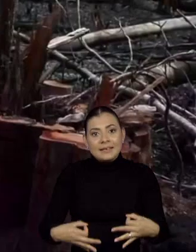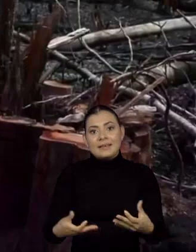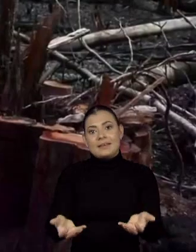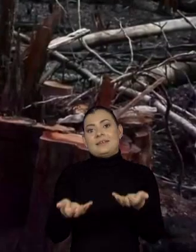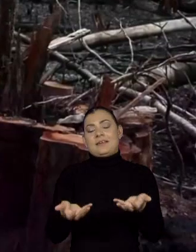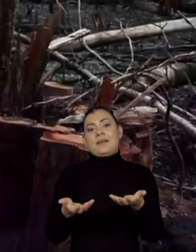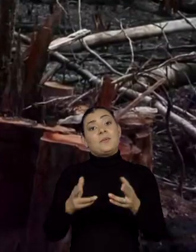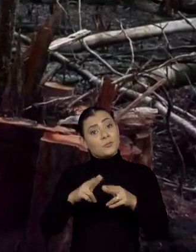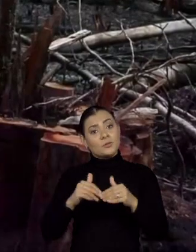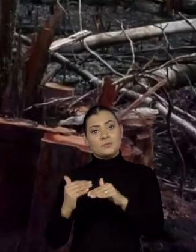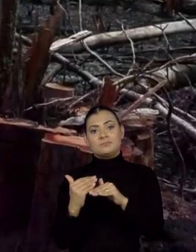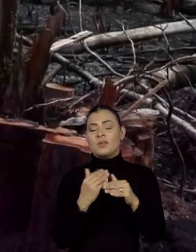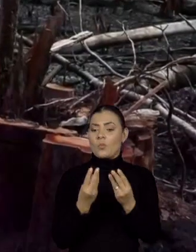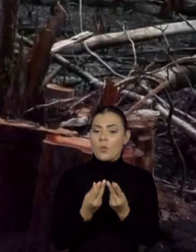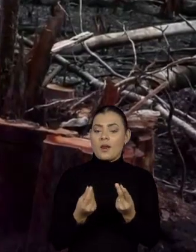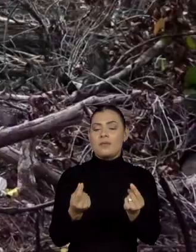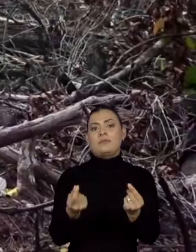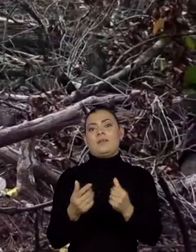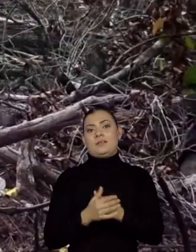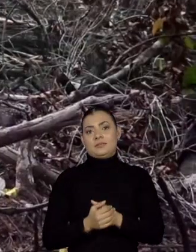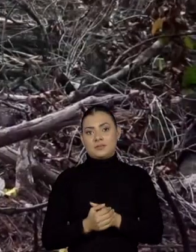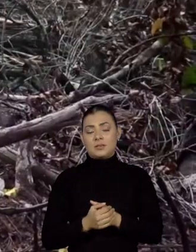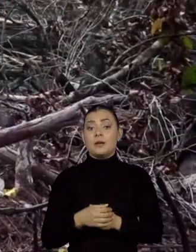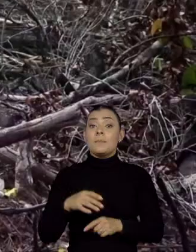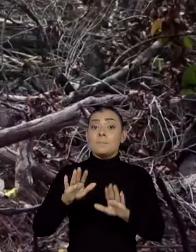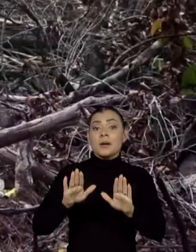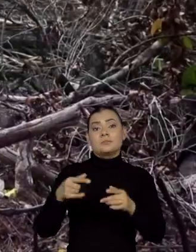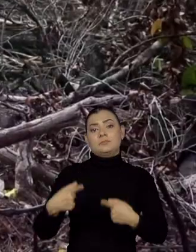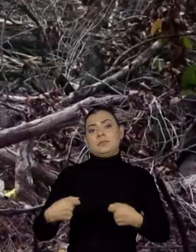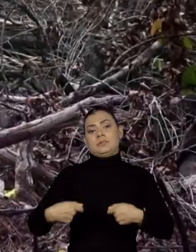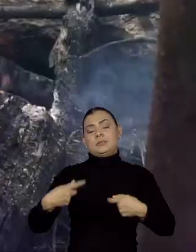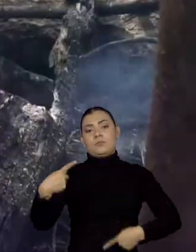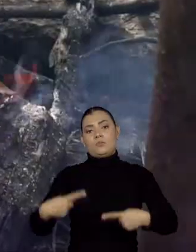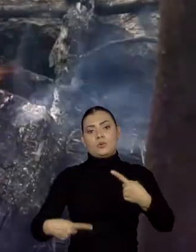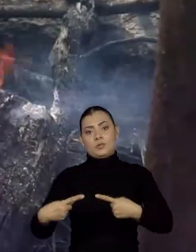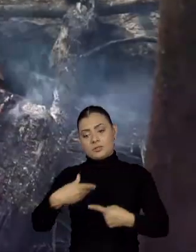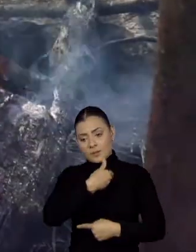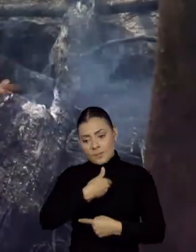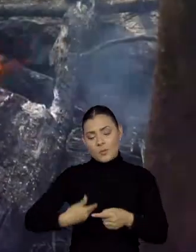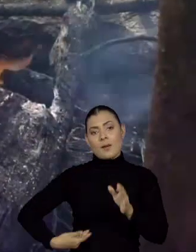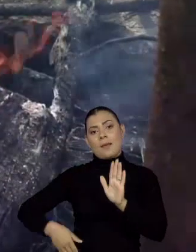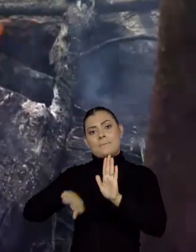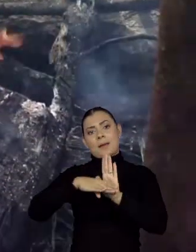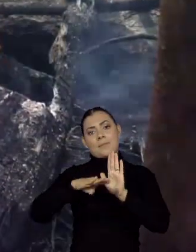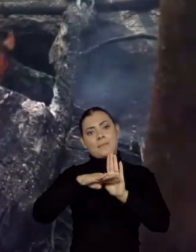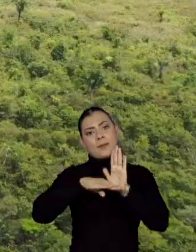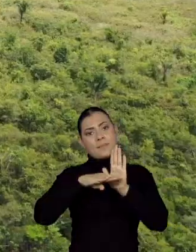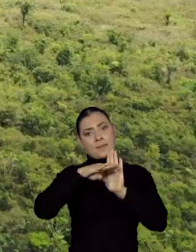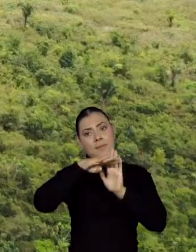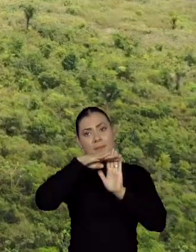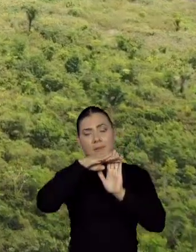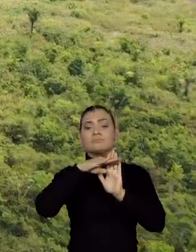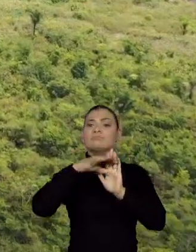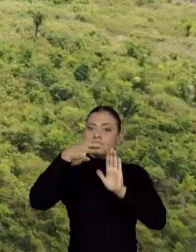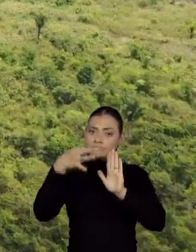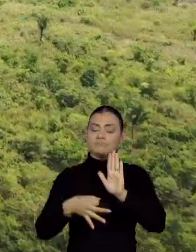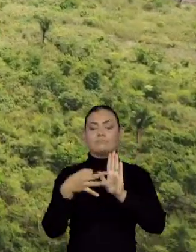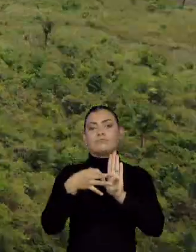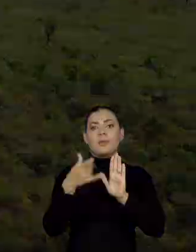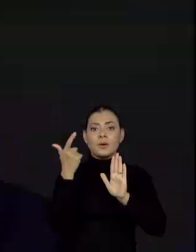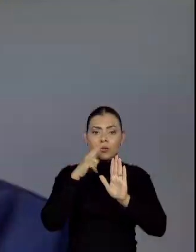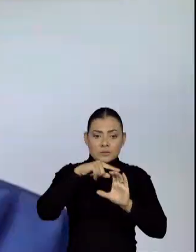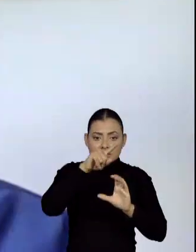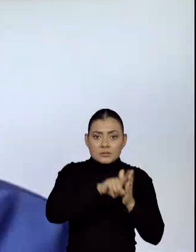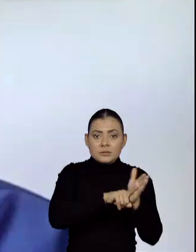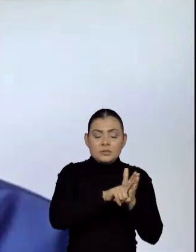e econômico, sem políticas públicas elaboradas praticamente nos resultados